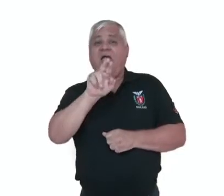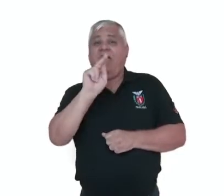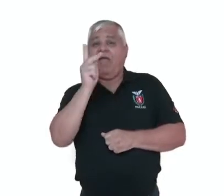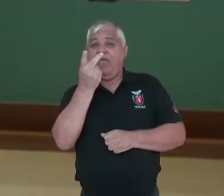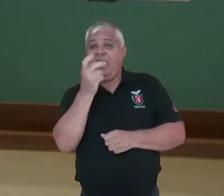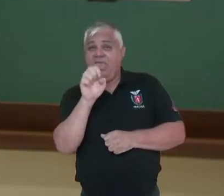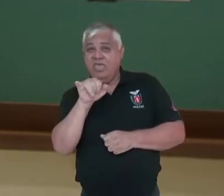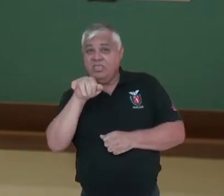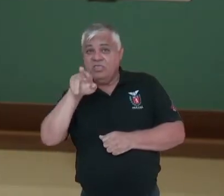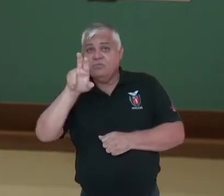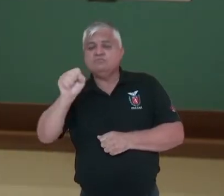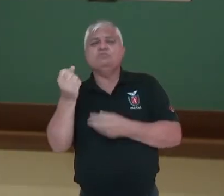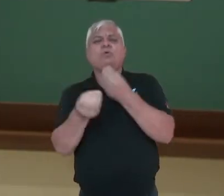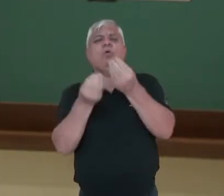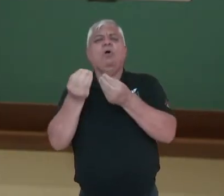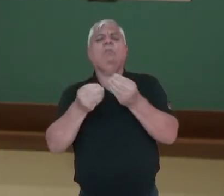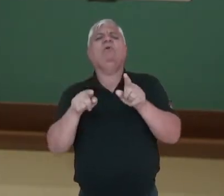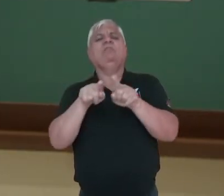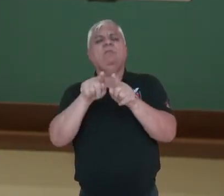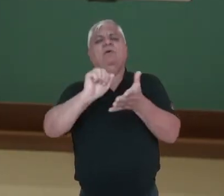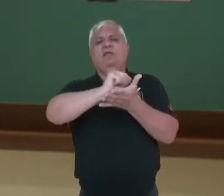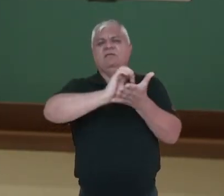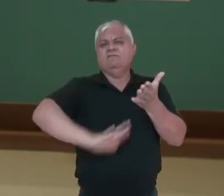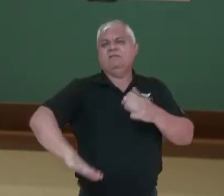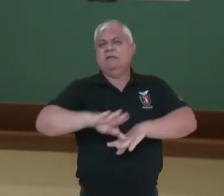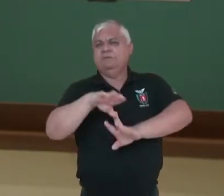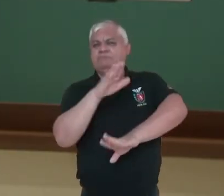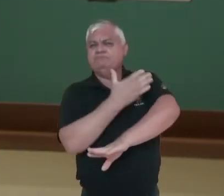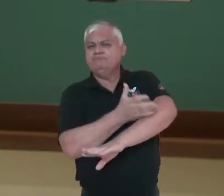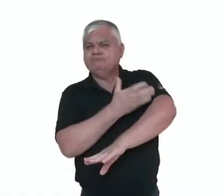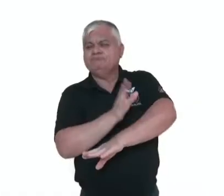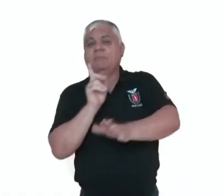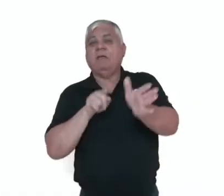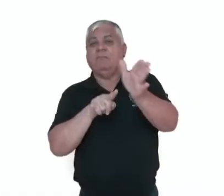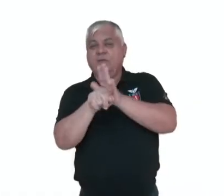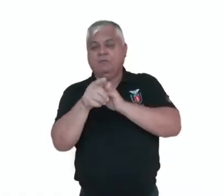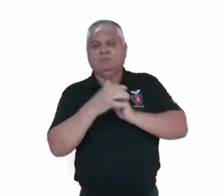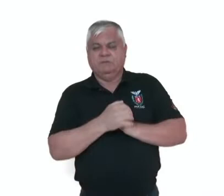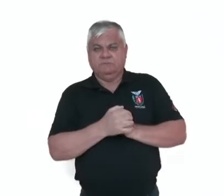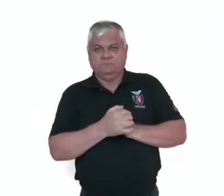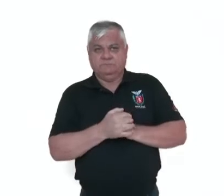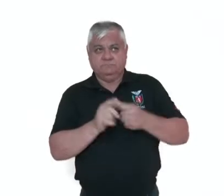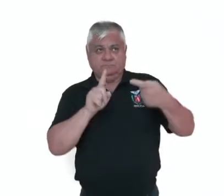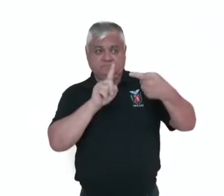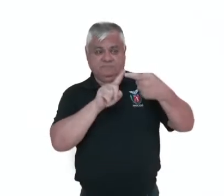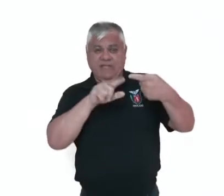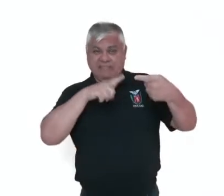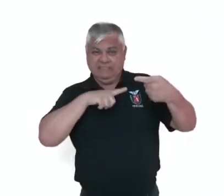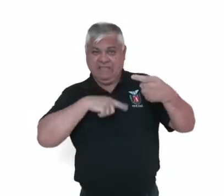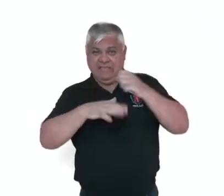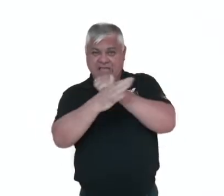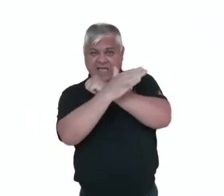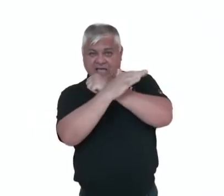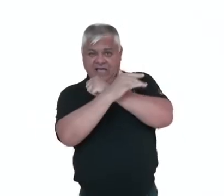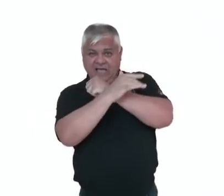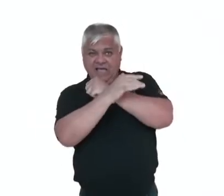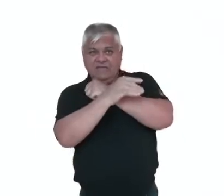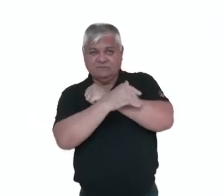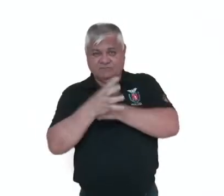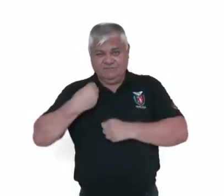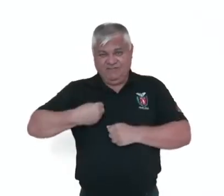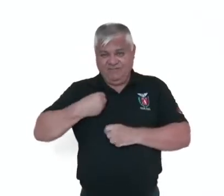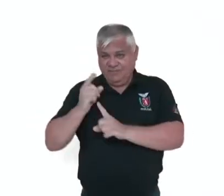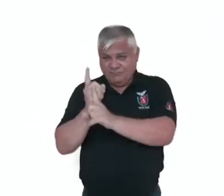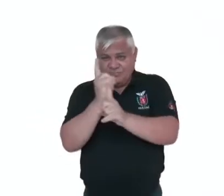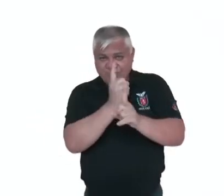o conhecimento com questionamentos e atividades. E as perguntinhas da aula: será que encontramos os ácidos em nossa rotina diária?